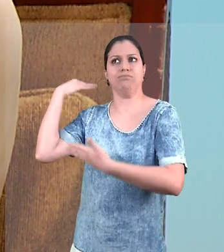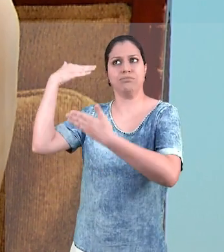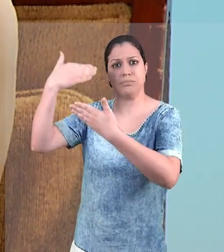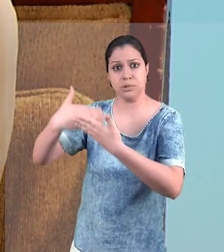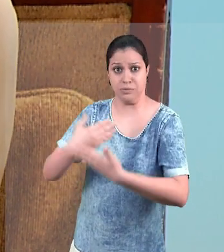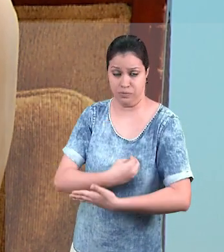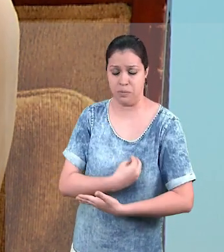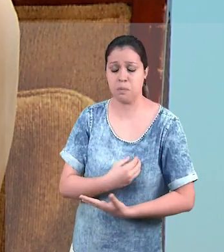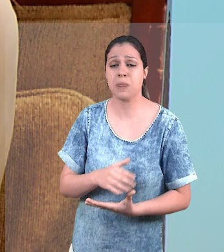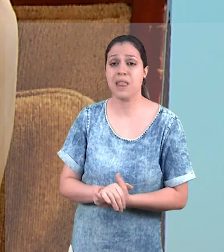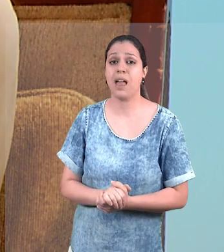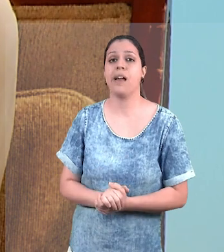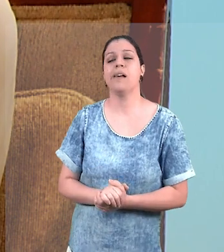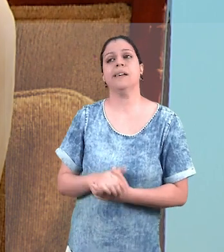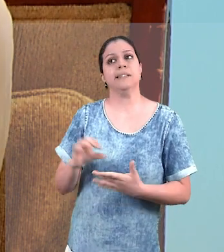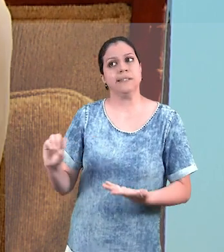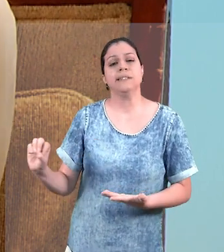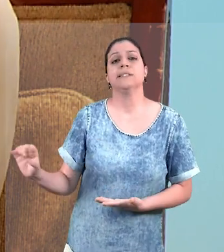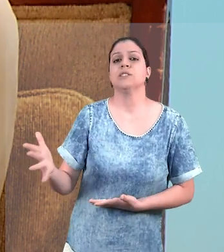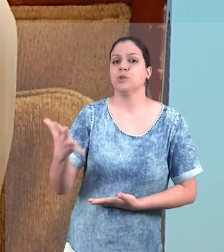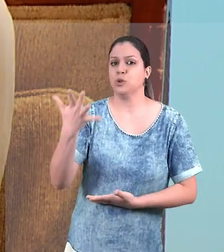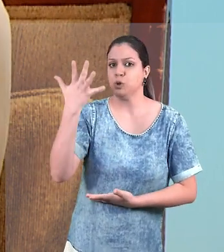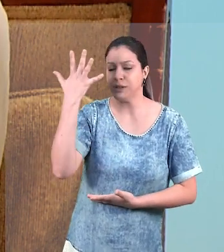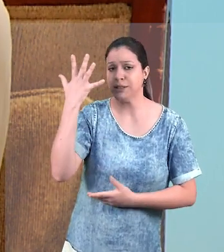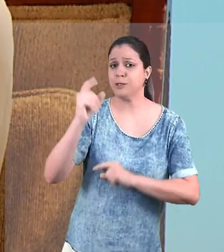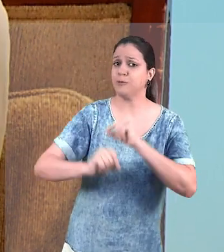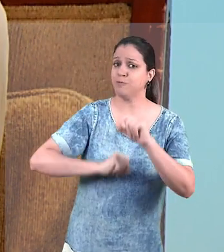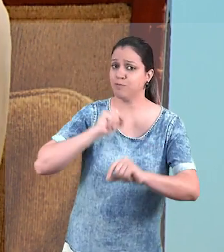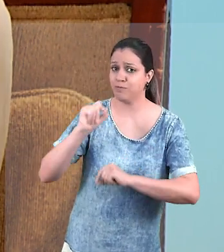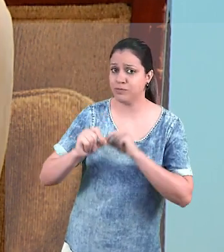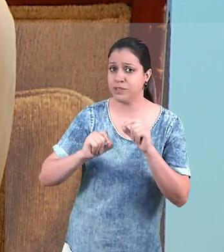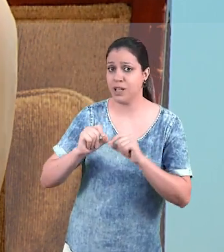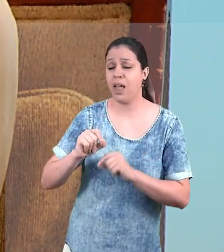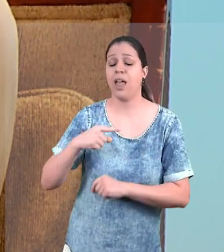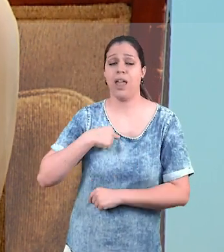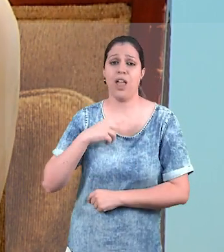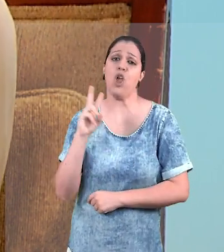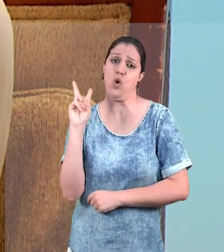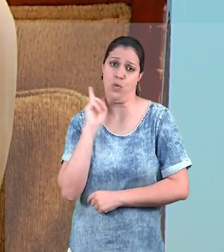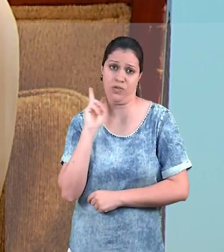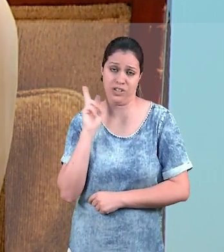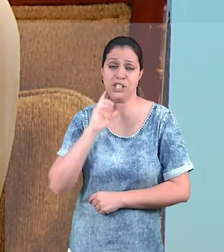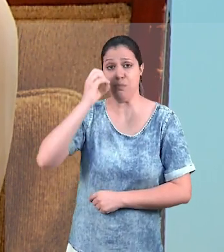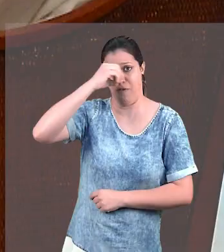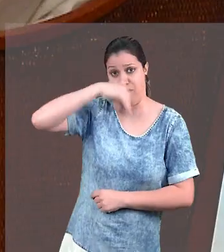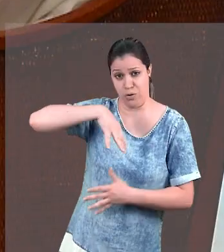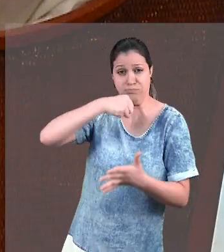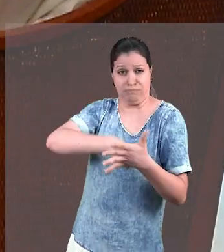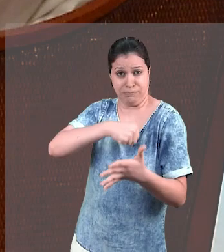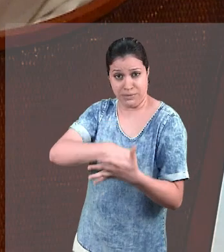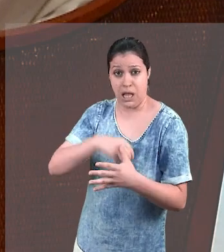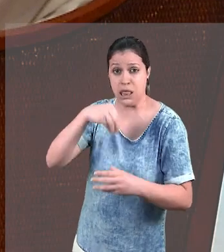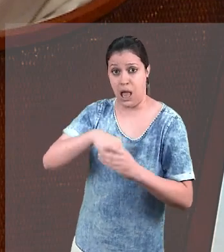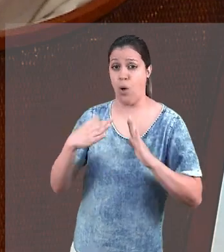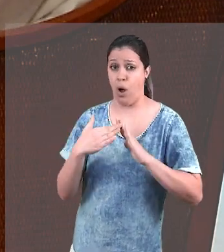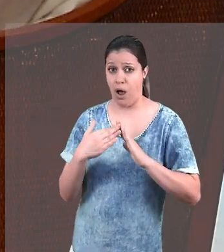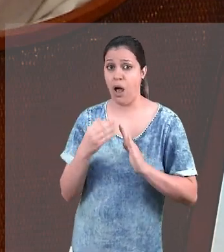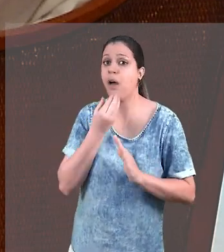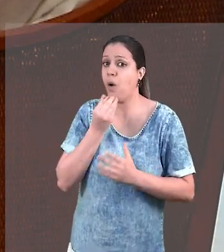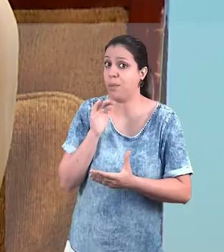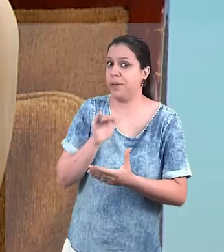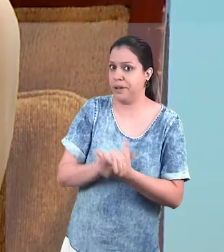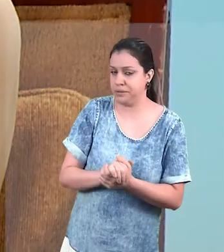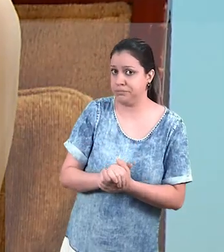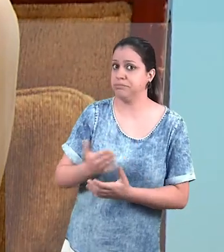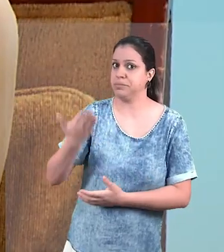história quando eu passei pela questão eu fui vítima da violência doméstica, né? Tive um